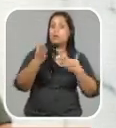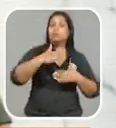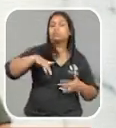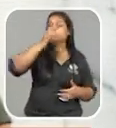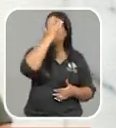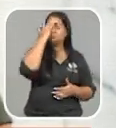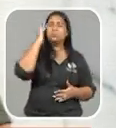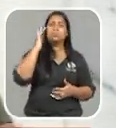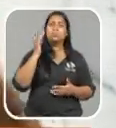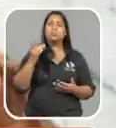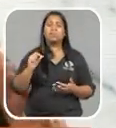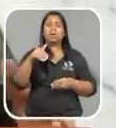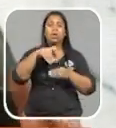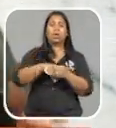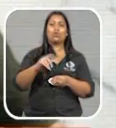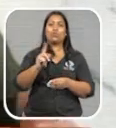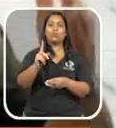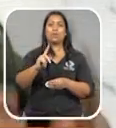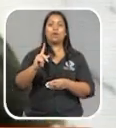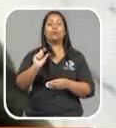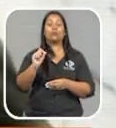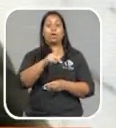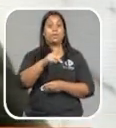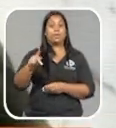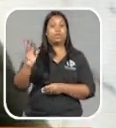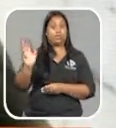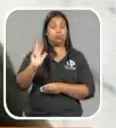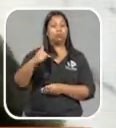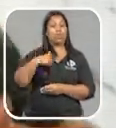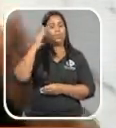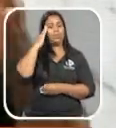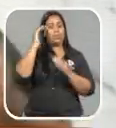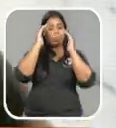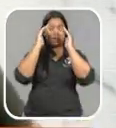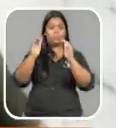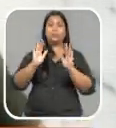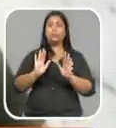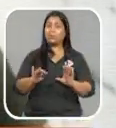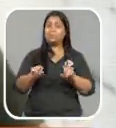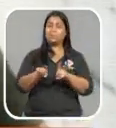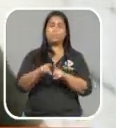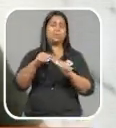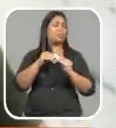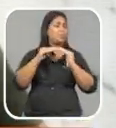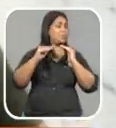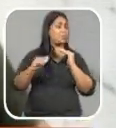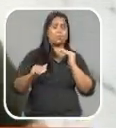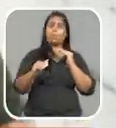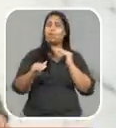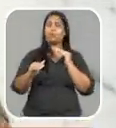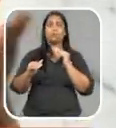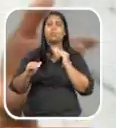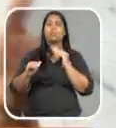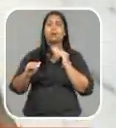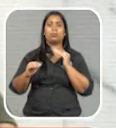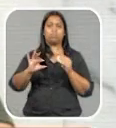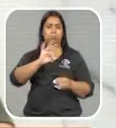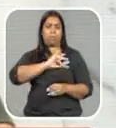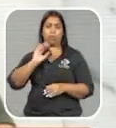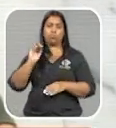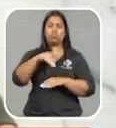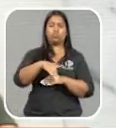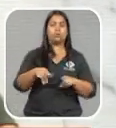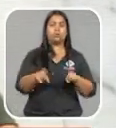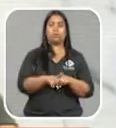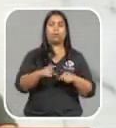Lula, e eu entendo e respeito, mas que também não concorda com intervenção militar, não concorda com o desmonte da democracia. Eu acho que é uma oportunidade